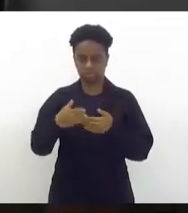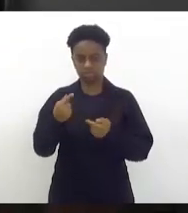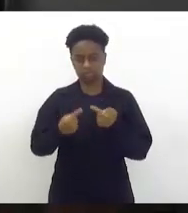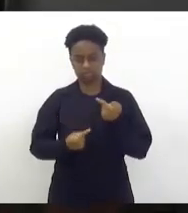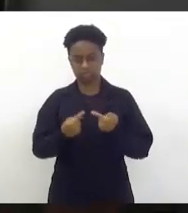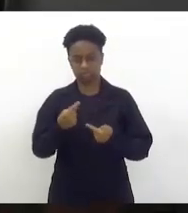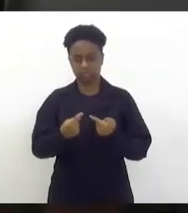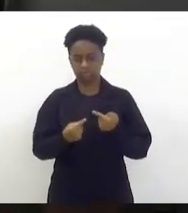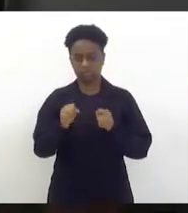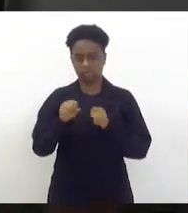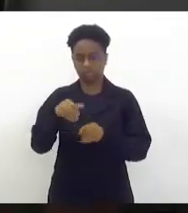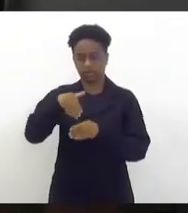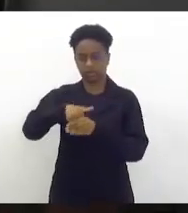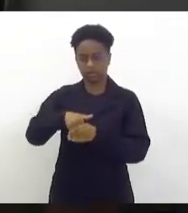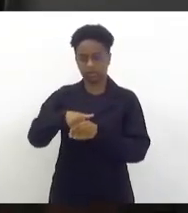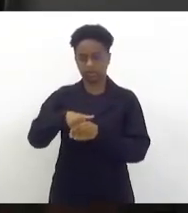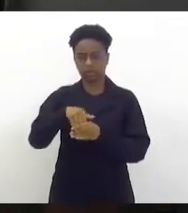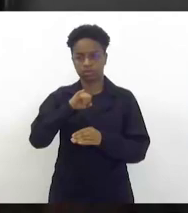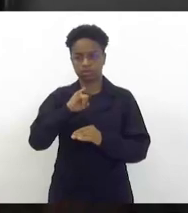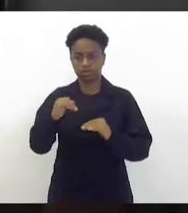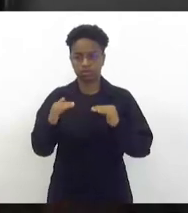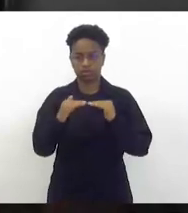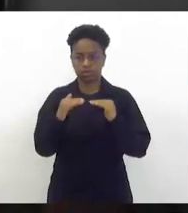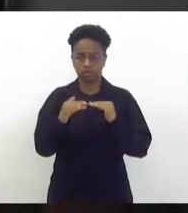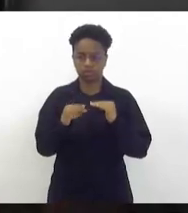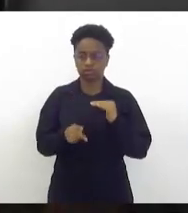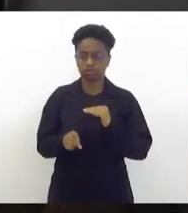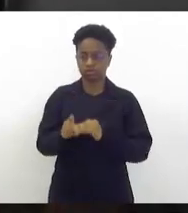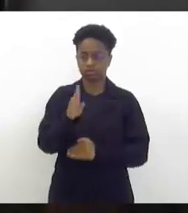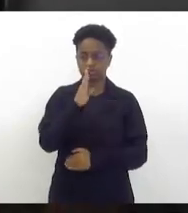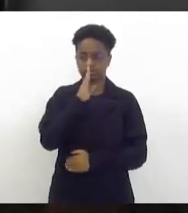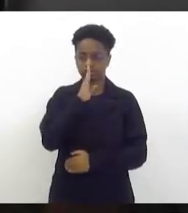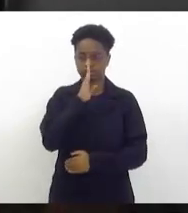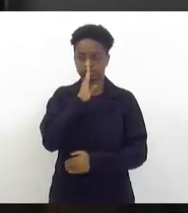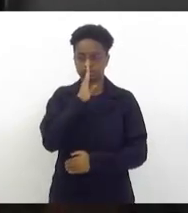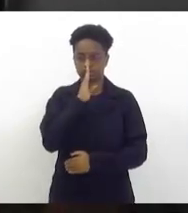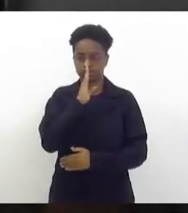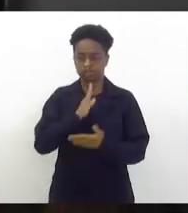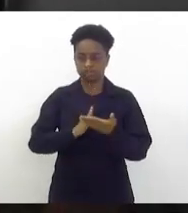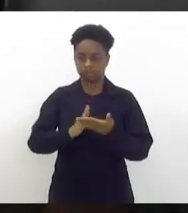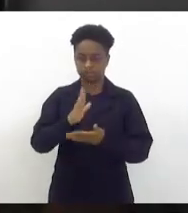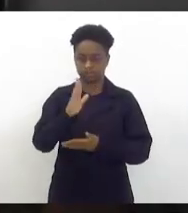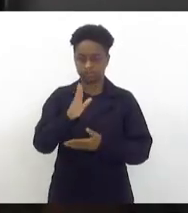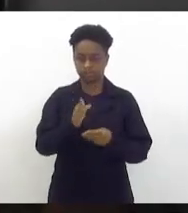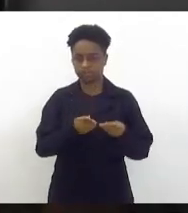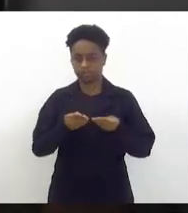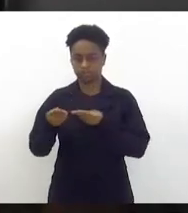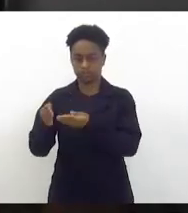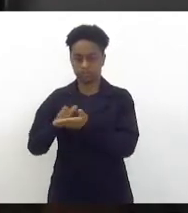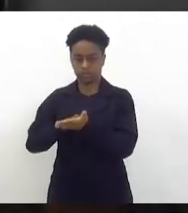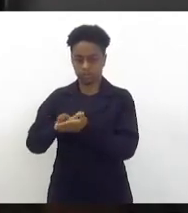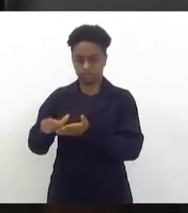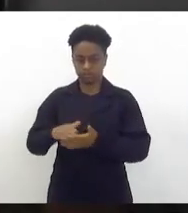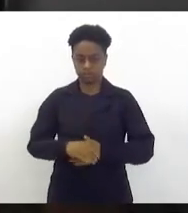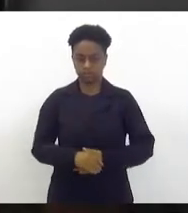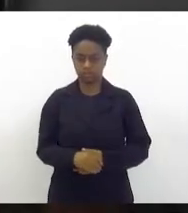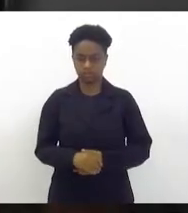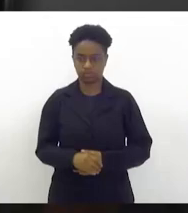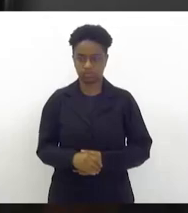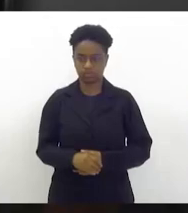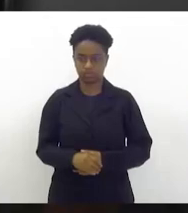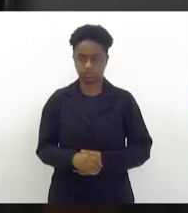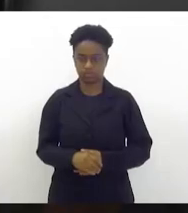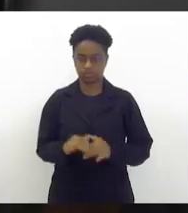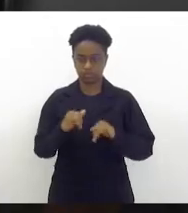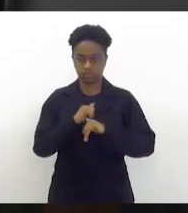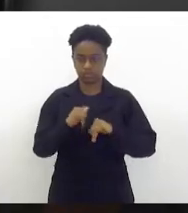a discussão. Em votação, senhores que aprovam, permaneçam como estão. Aprovado, vai à publicação. Declaração de